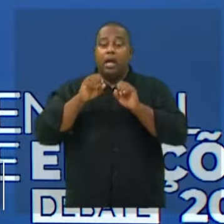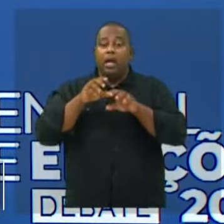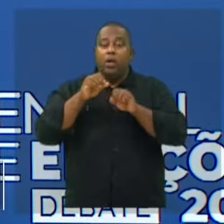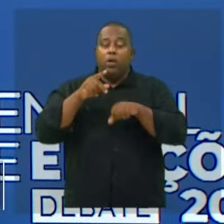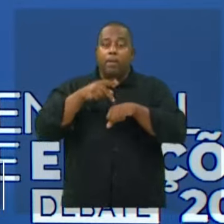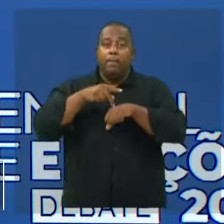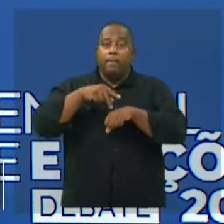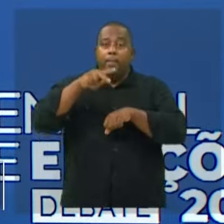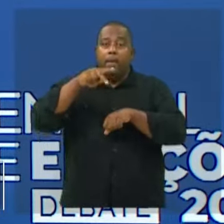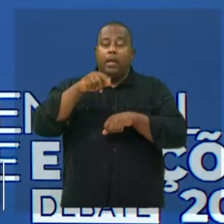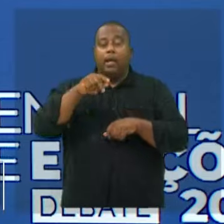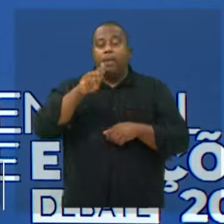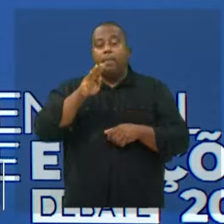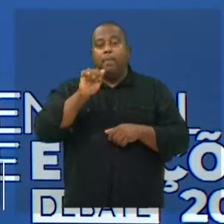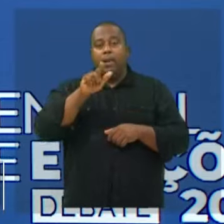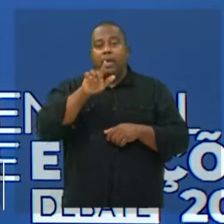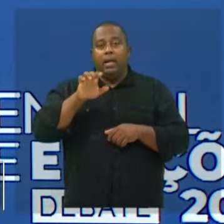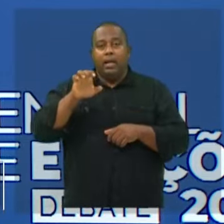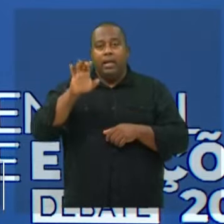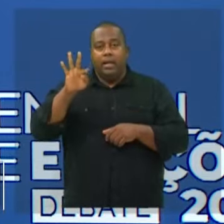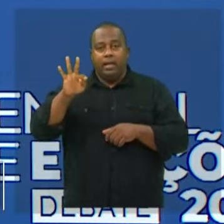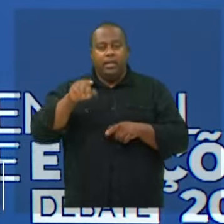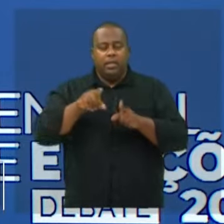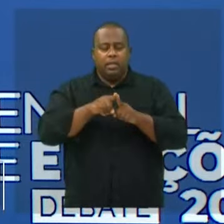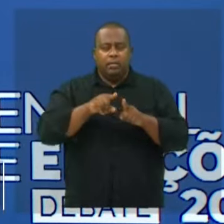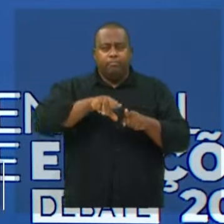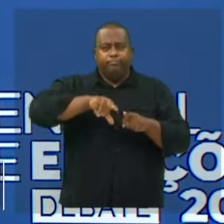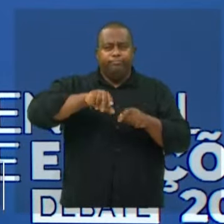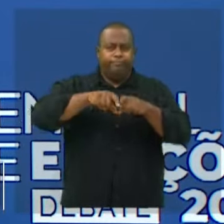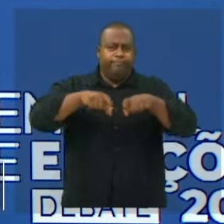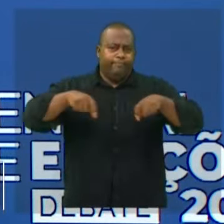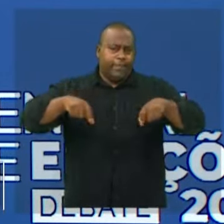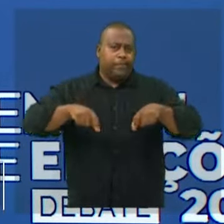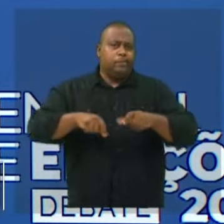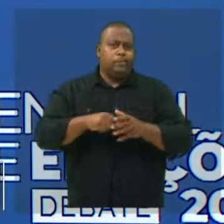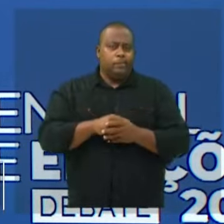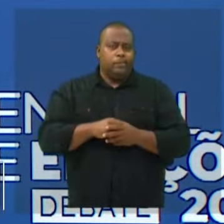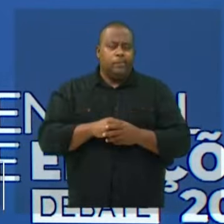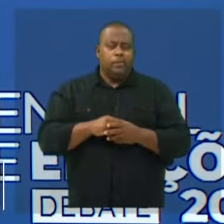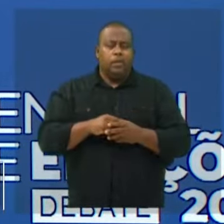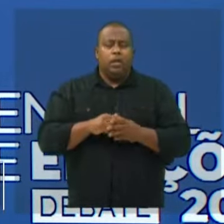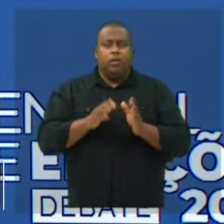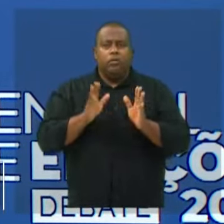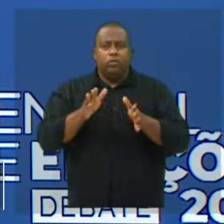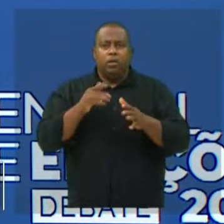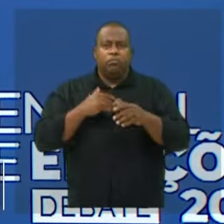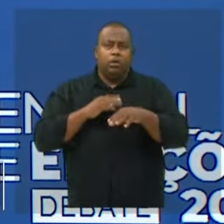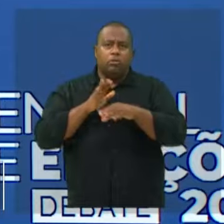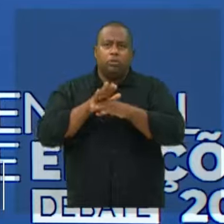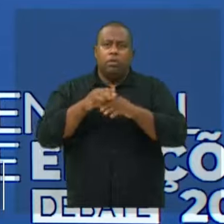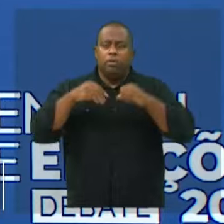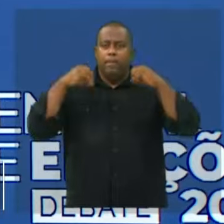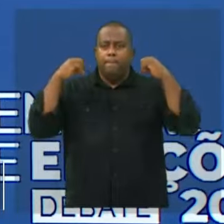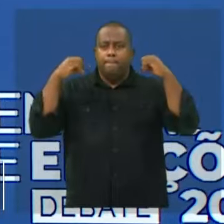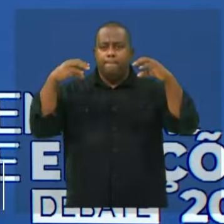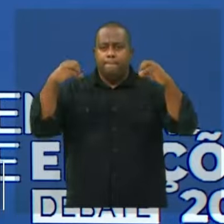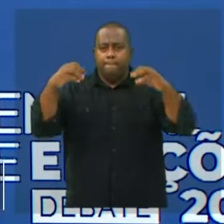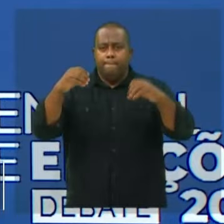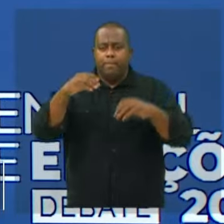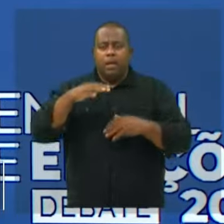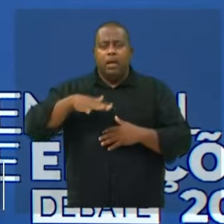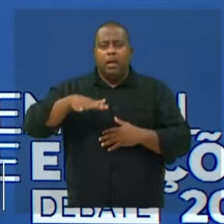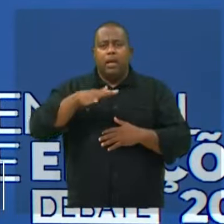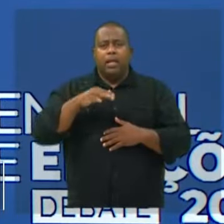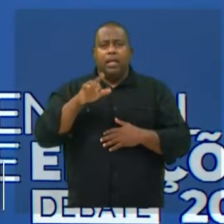alta tecnologia como os campos de grama sintética que hoje já passamos de 15 nós elevamos a iluminação pública para pontos de